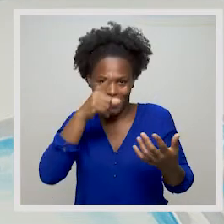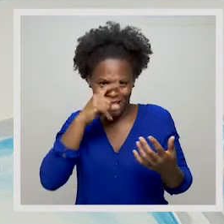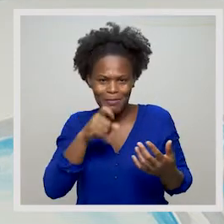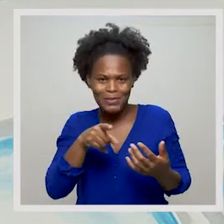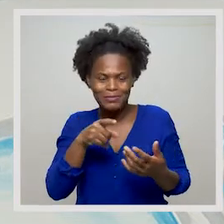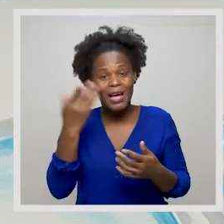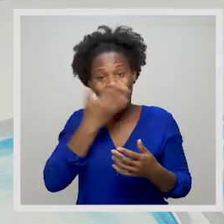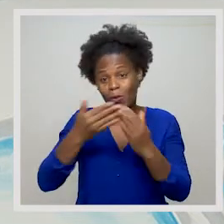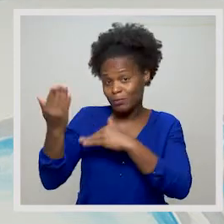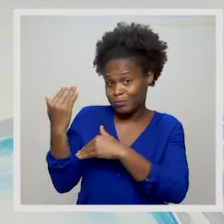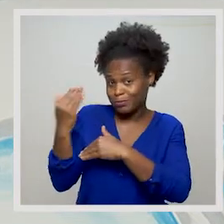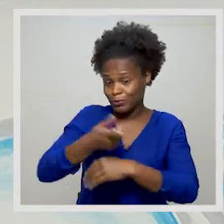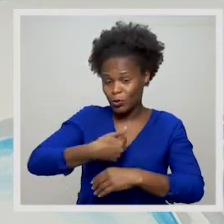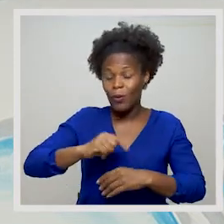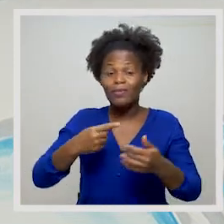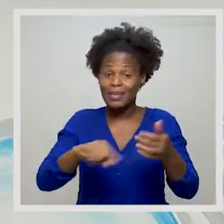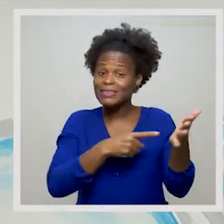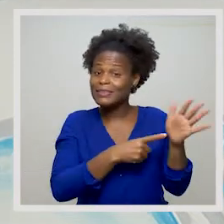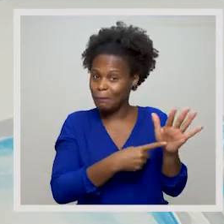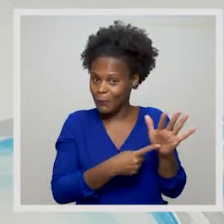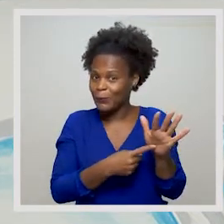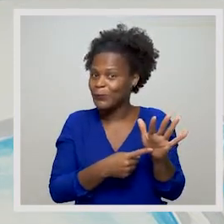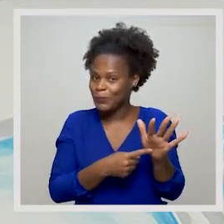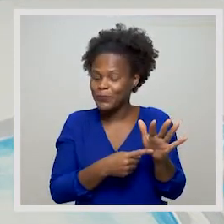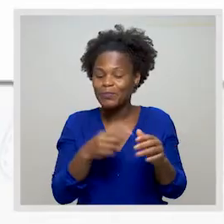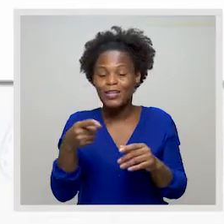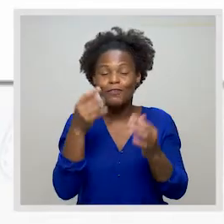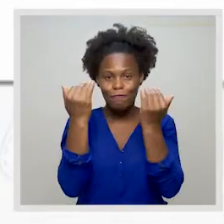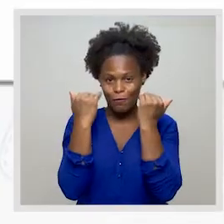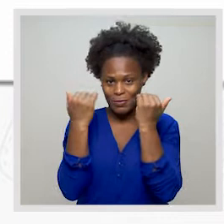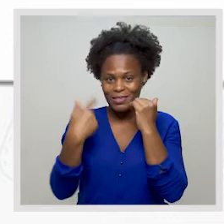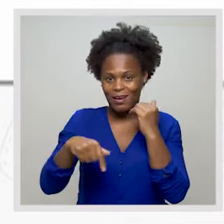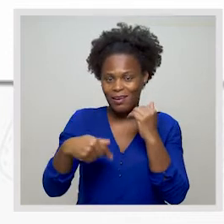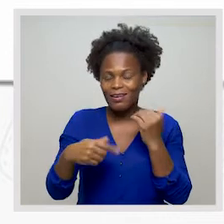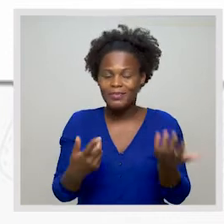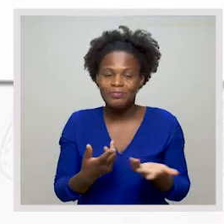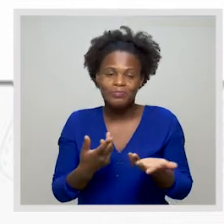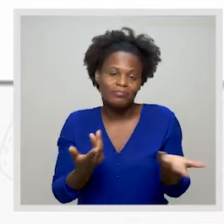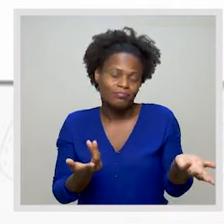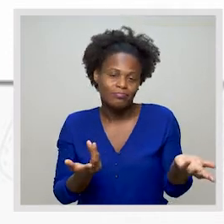Nós tínhamos na aula anterior como exemplo esses dados